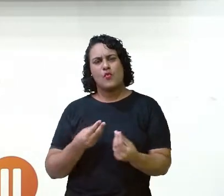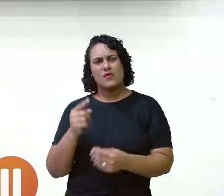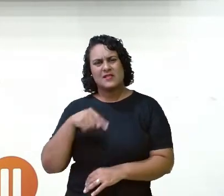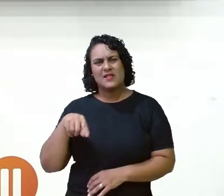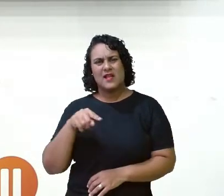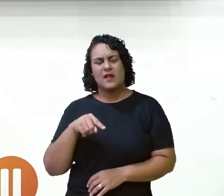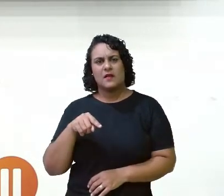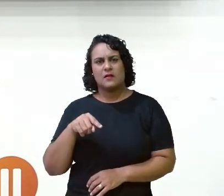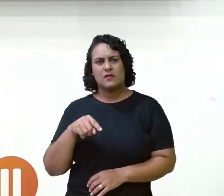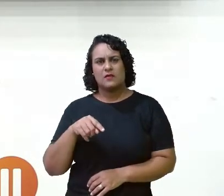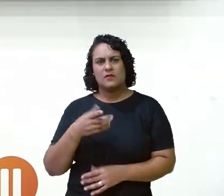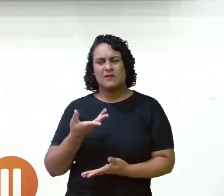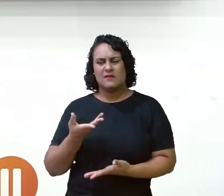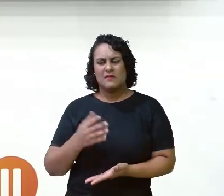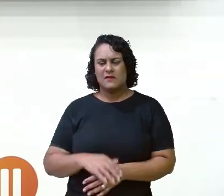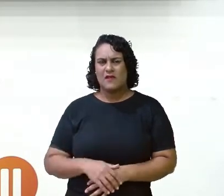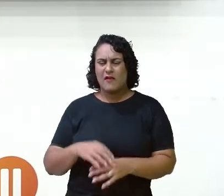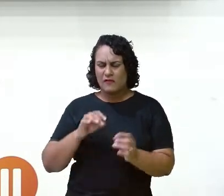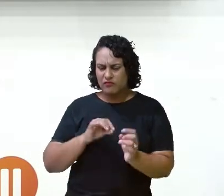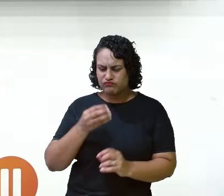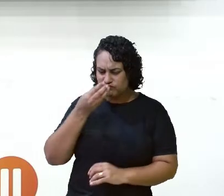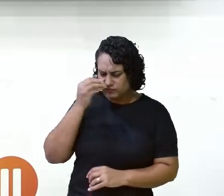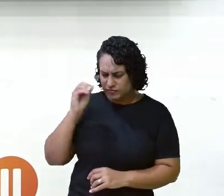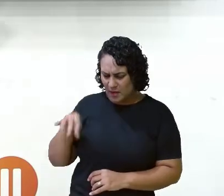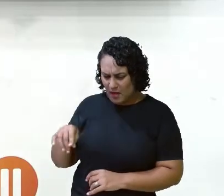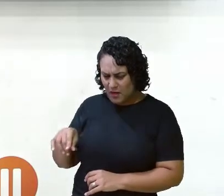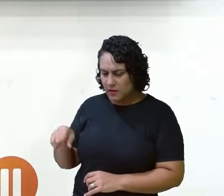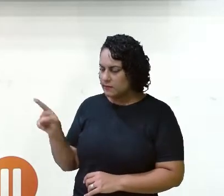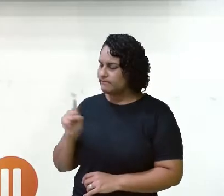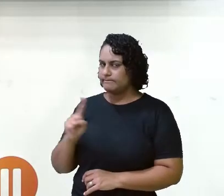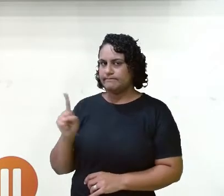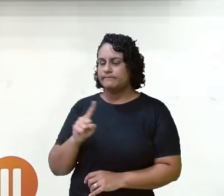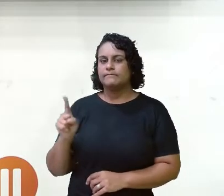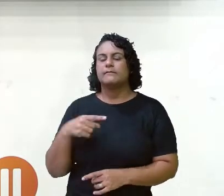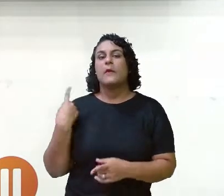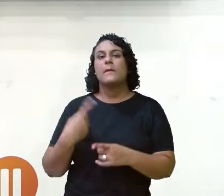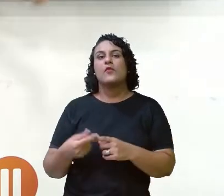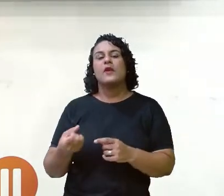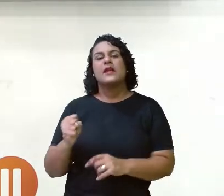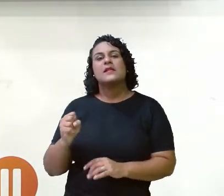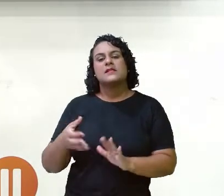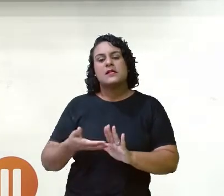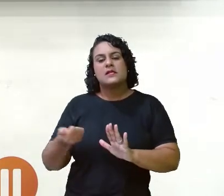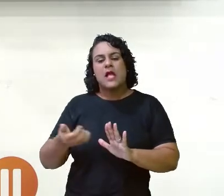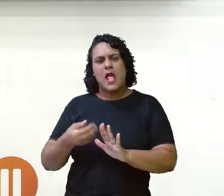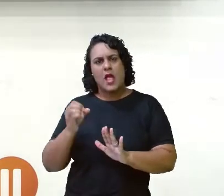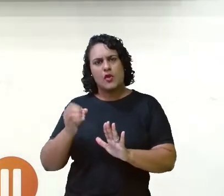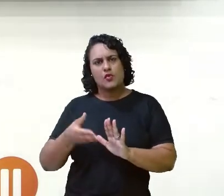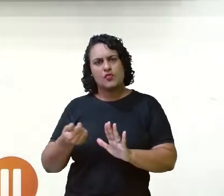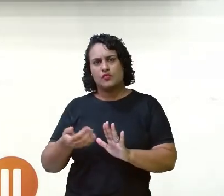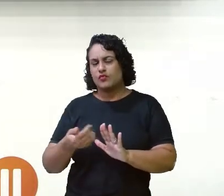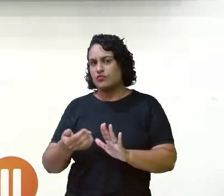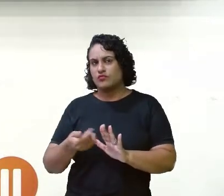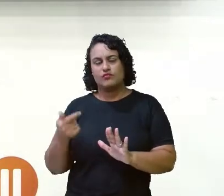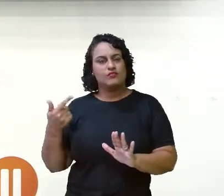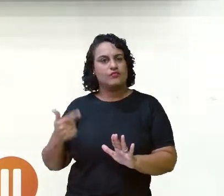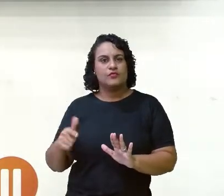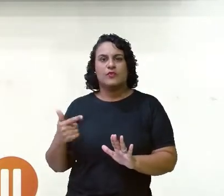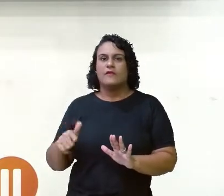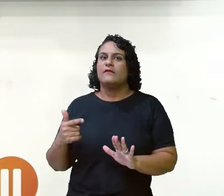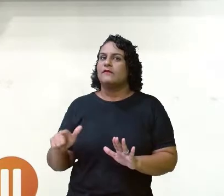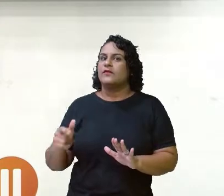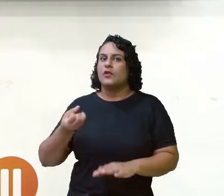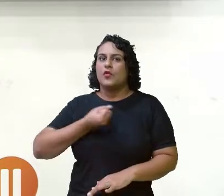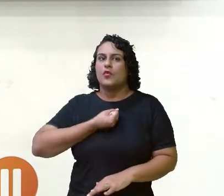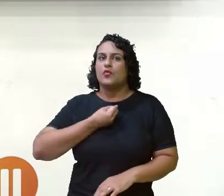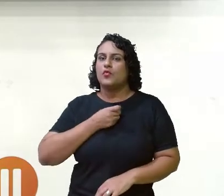desprezar as ordens? Claro que não, né? Porque se eu tirar esses zeros daqui, eu não vou ter o número que